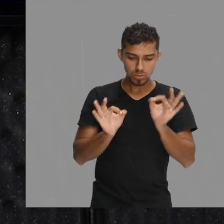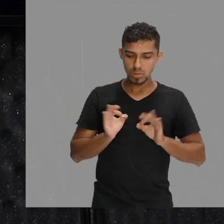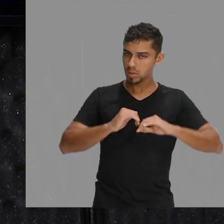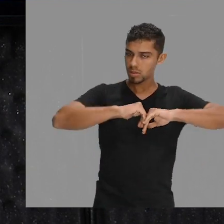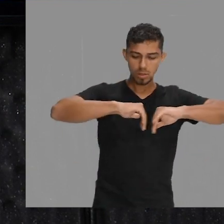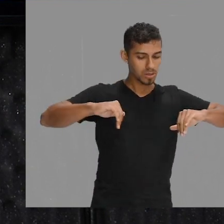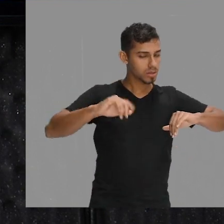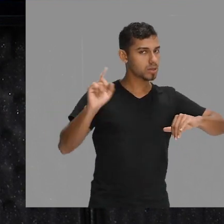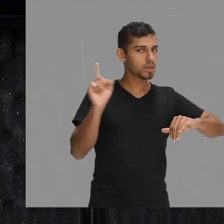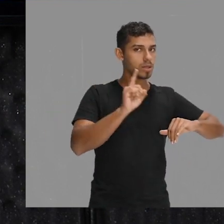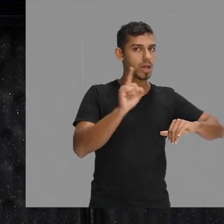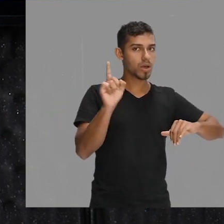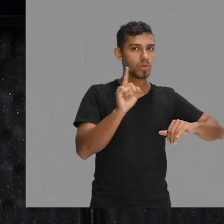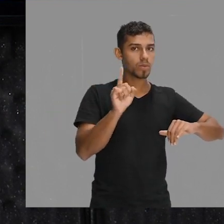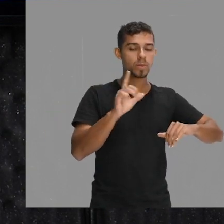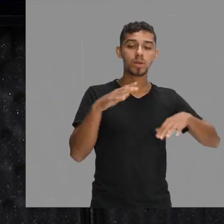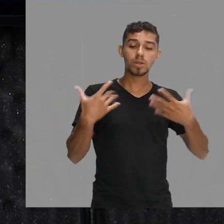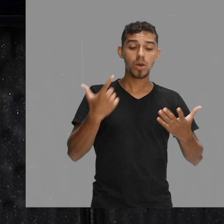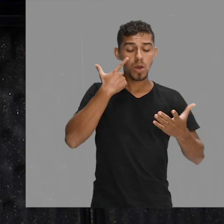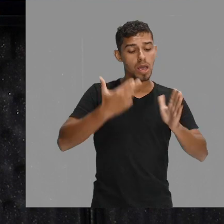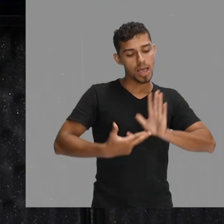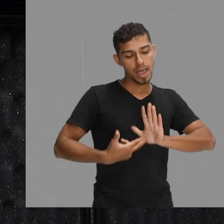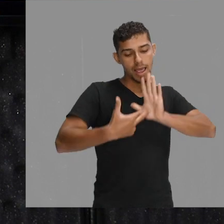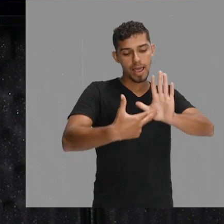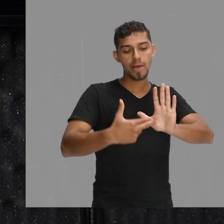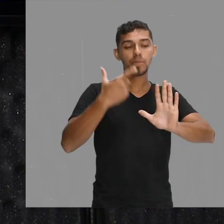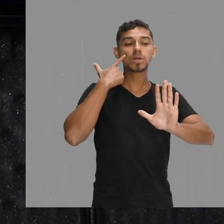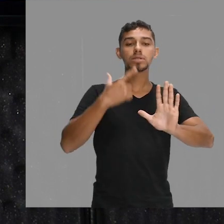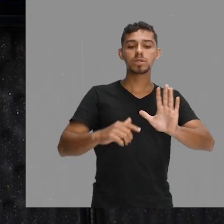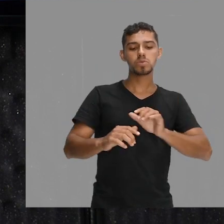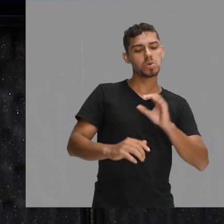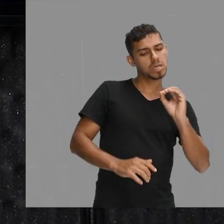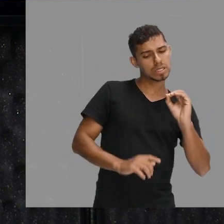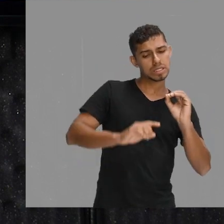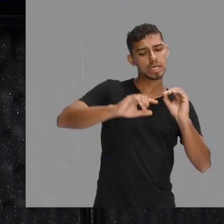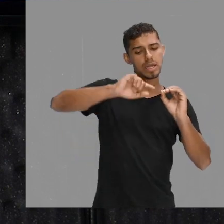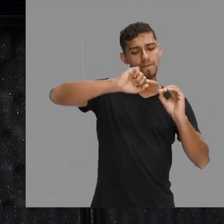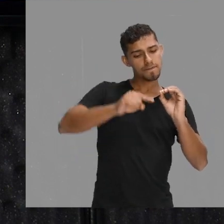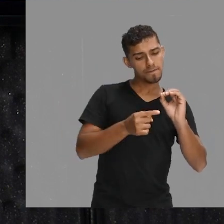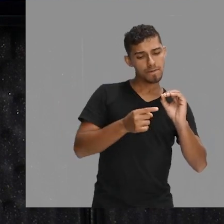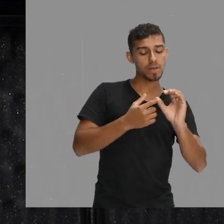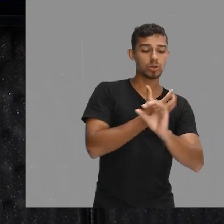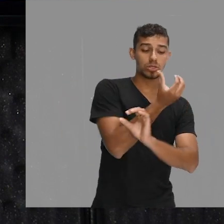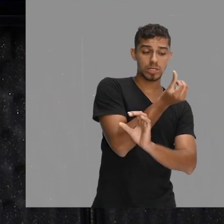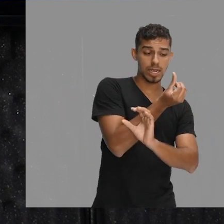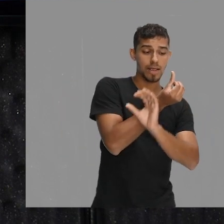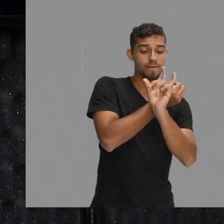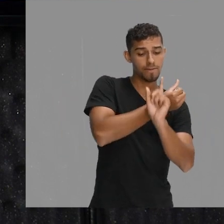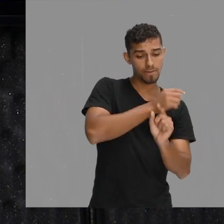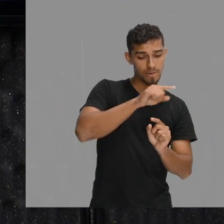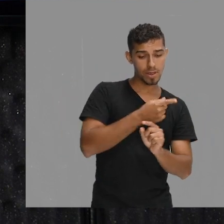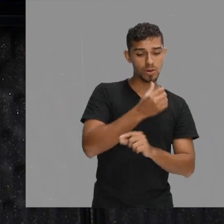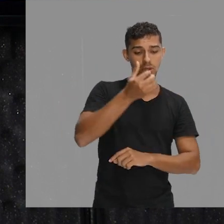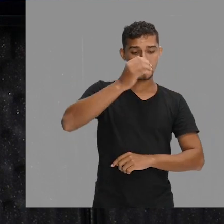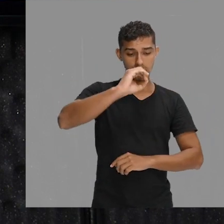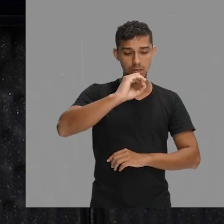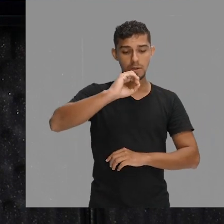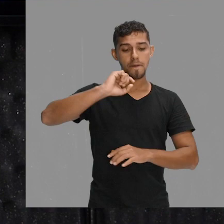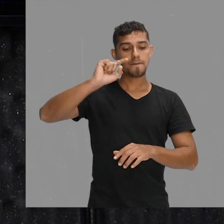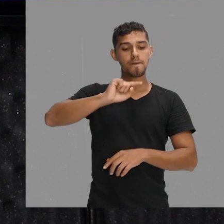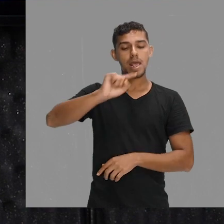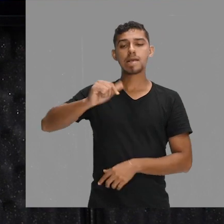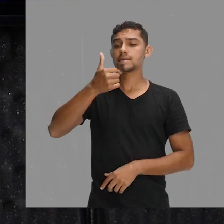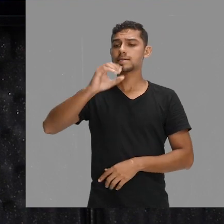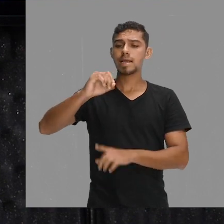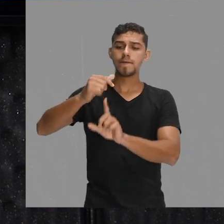separa. 1 mol, ele representa o quê? 6,0 vezes 10 elevado a 23